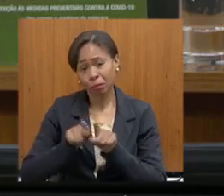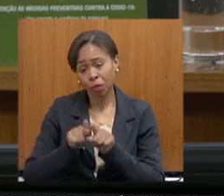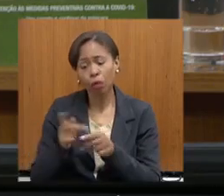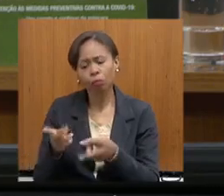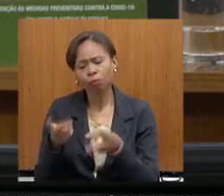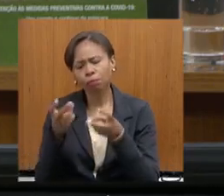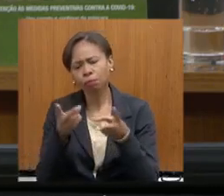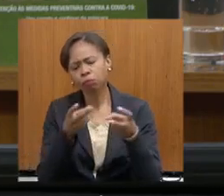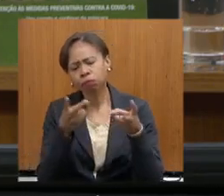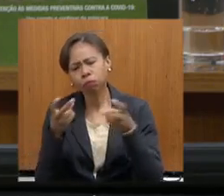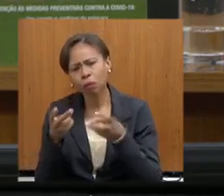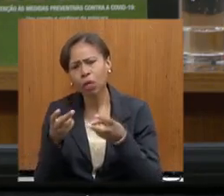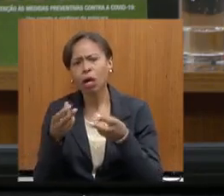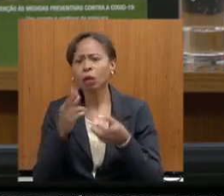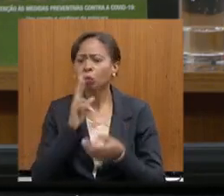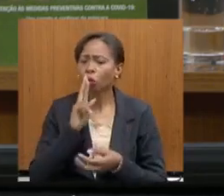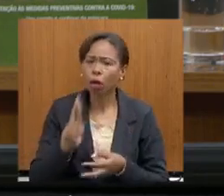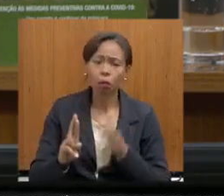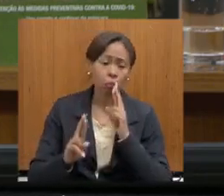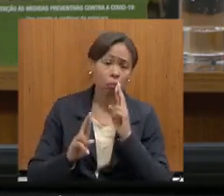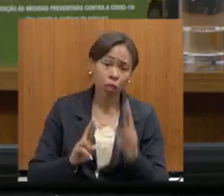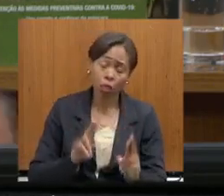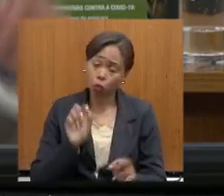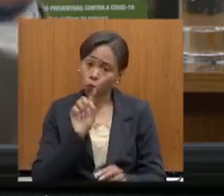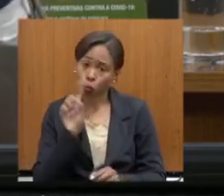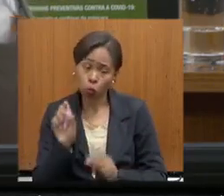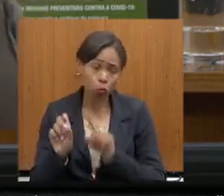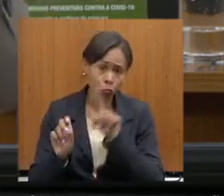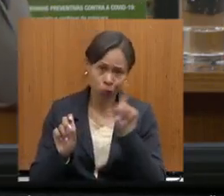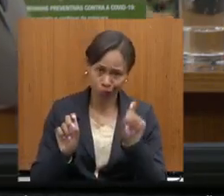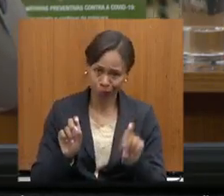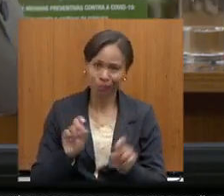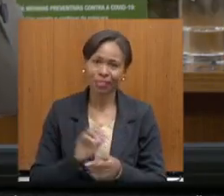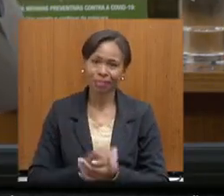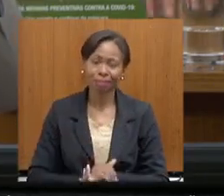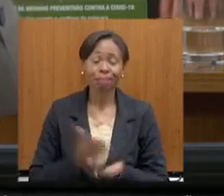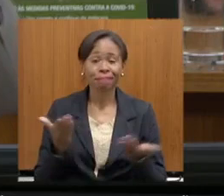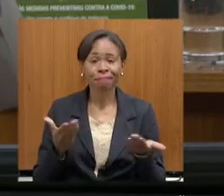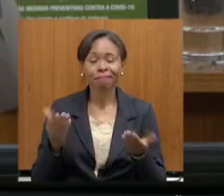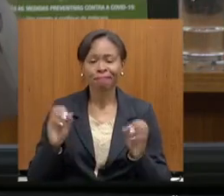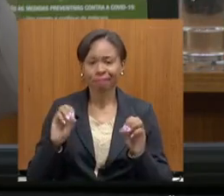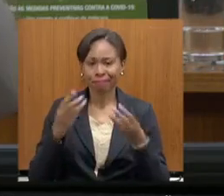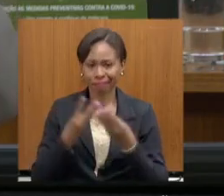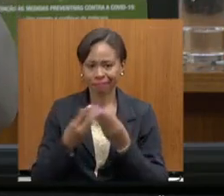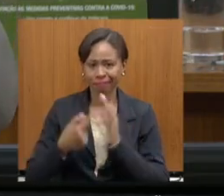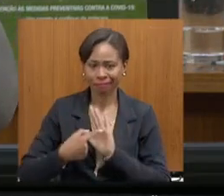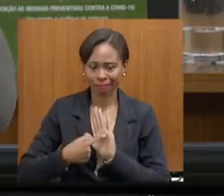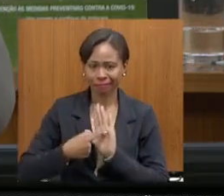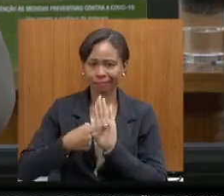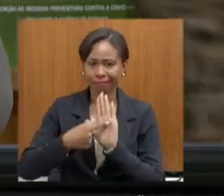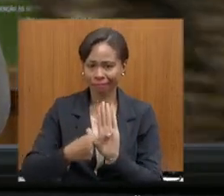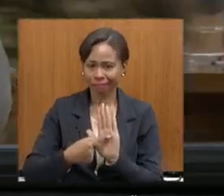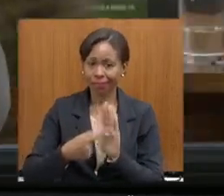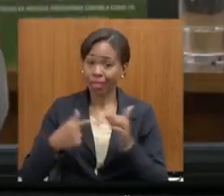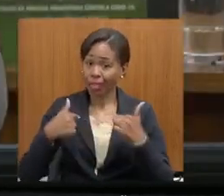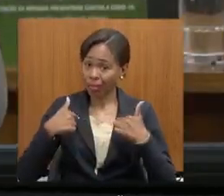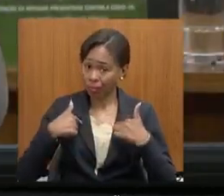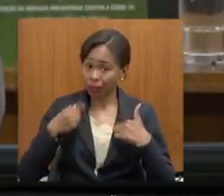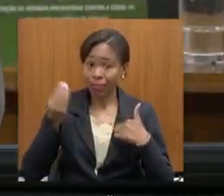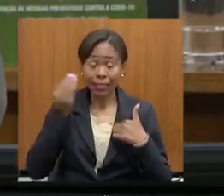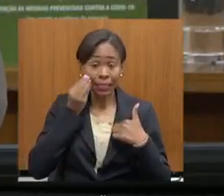dirimir algumas dúvidas aí né Tá uns ciganos trouxe uma apresentação Vou fazer o possível